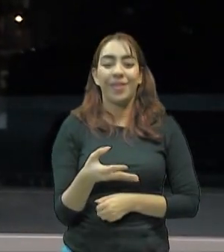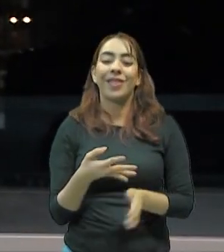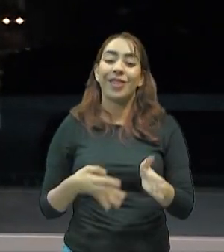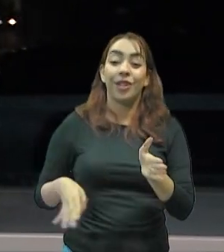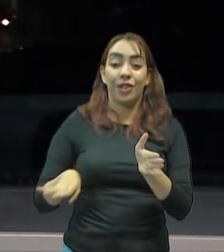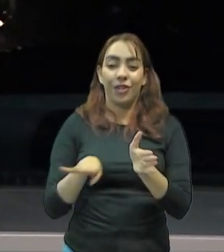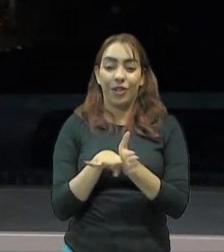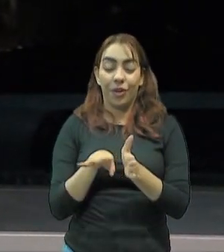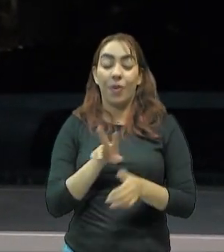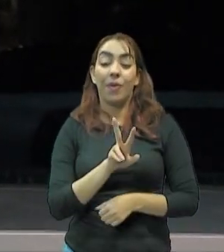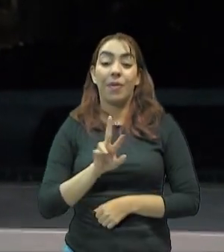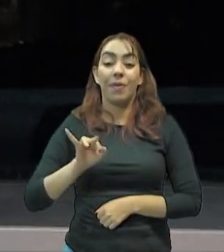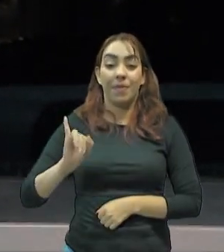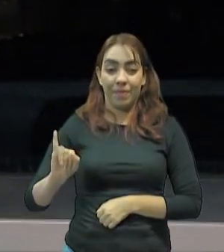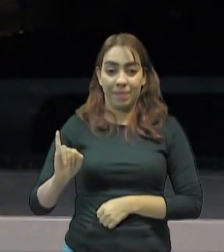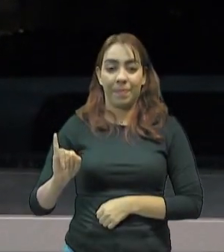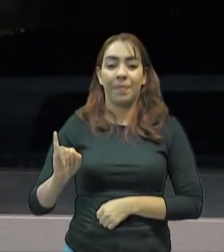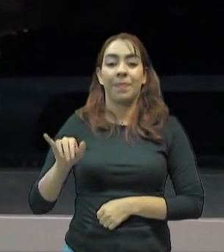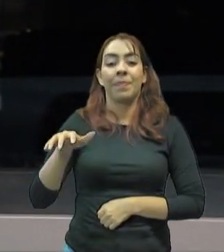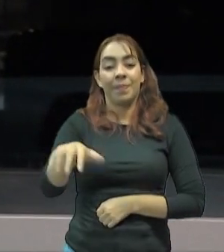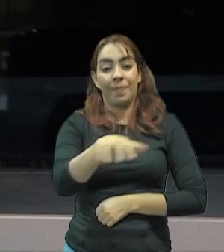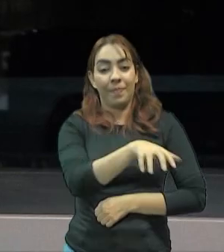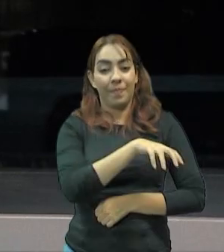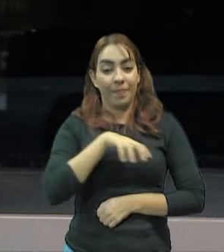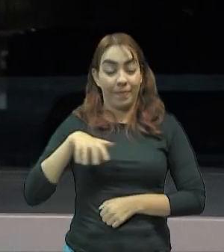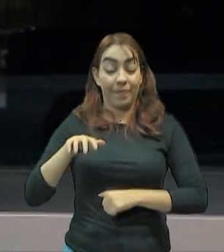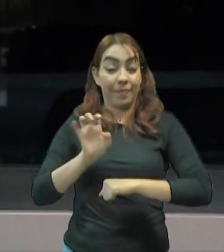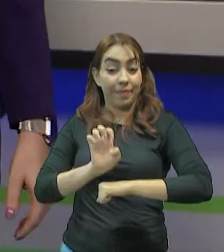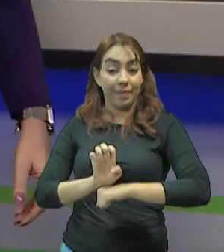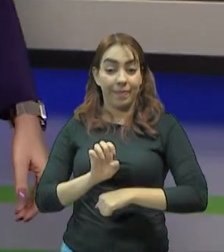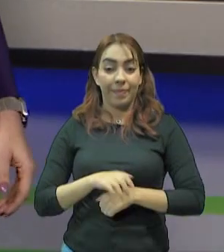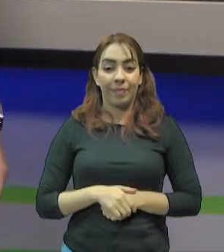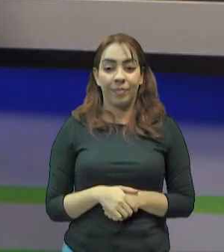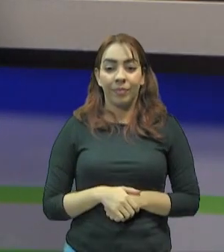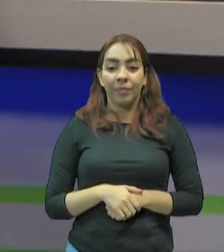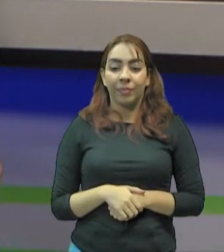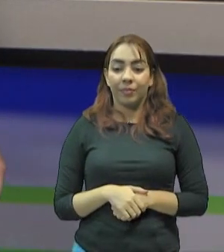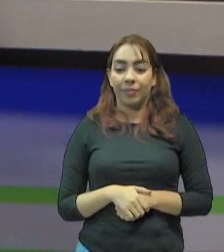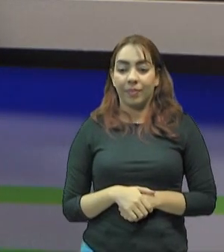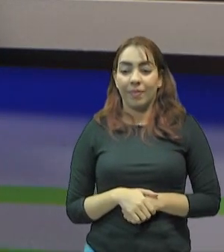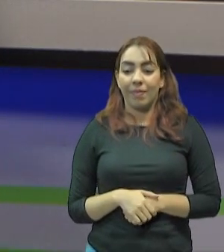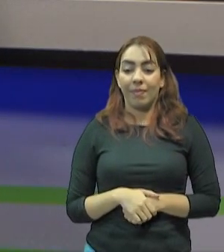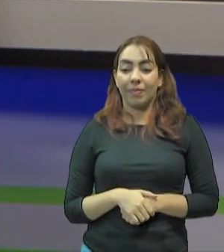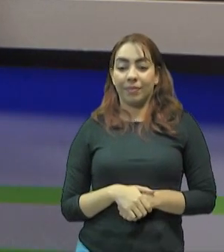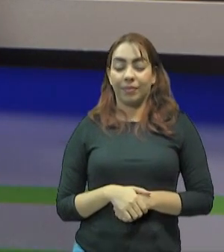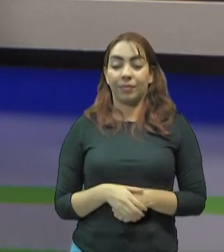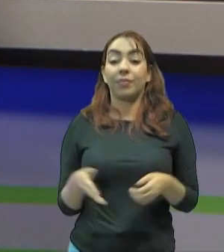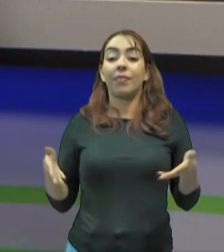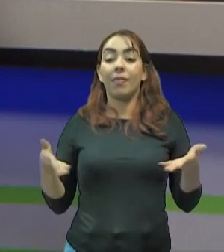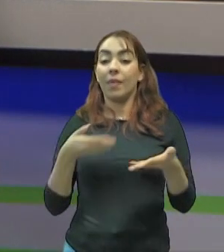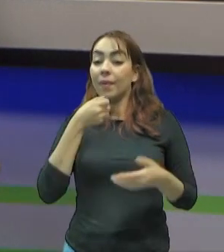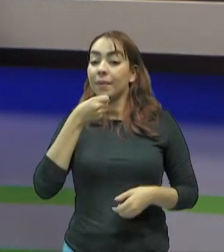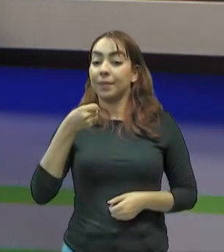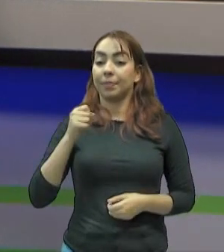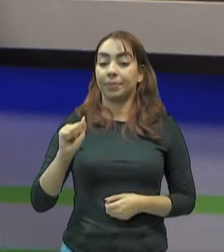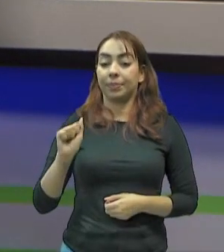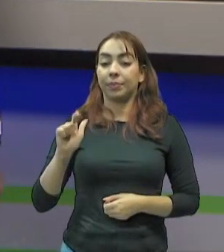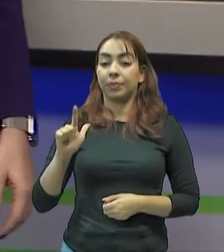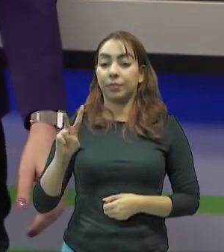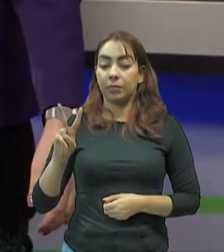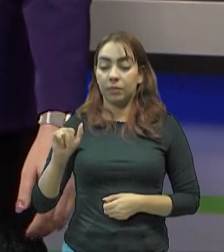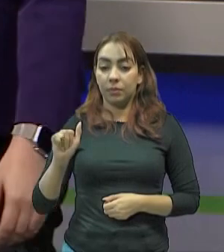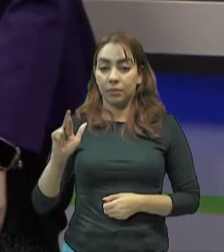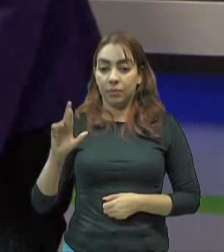destinados para todas as regiões do Estado do Ceará veja agora na reportagem de Álvaro paixão e Adalberto